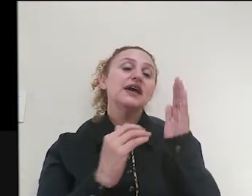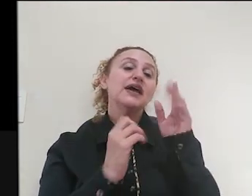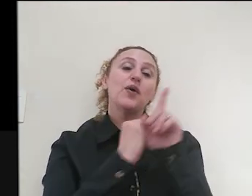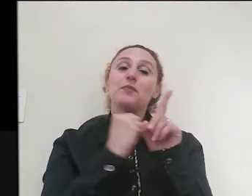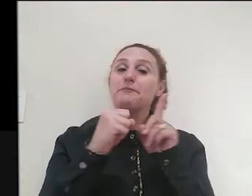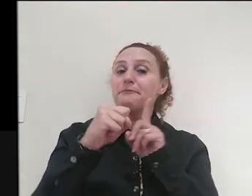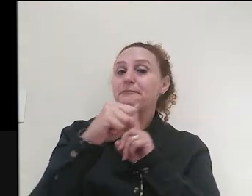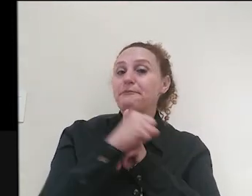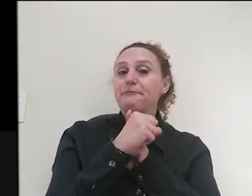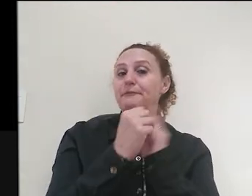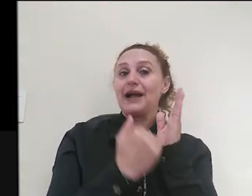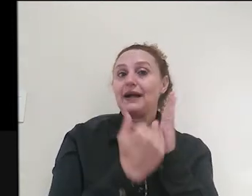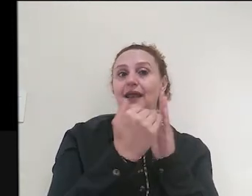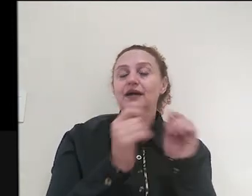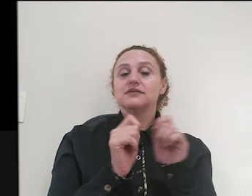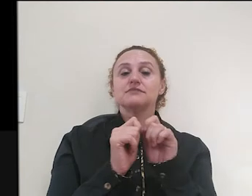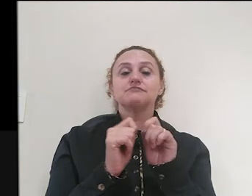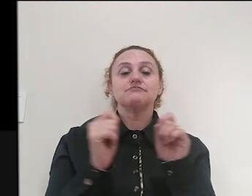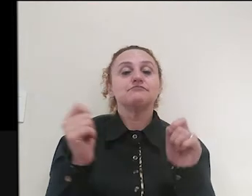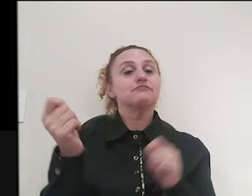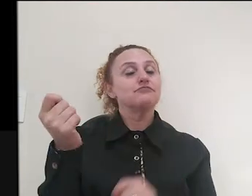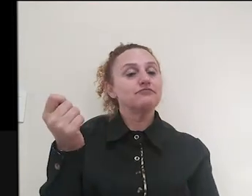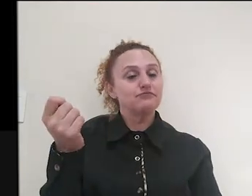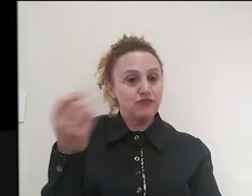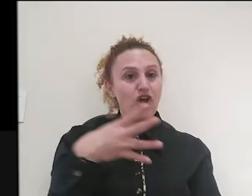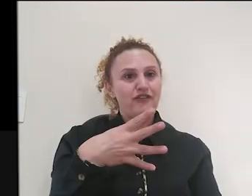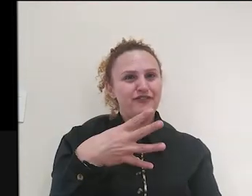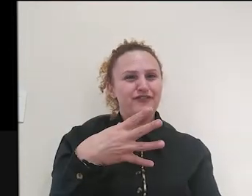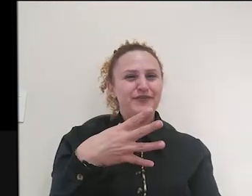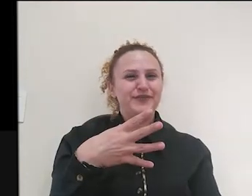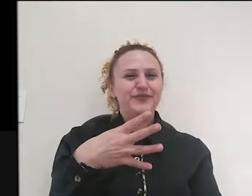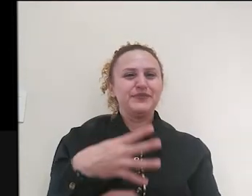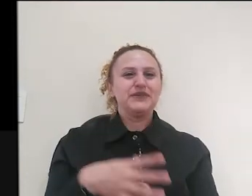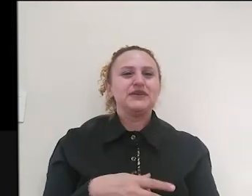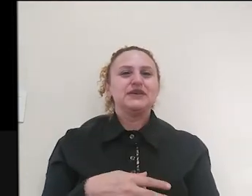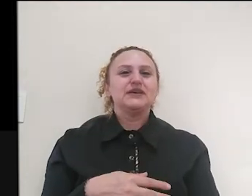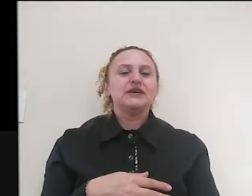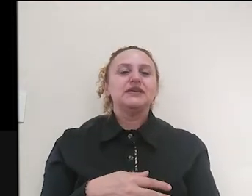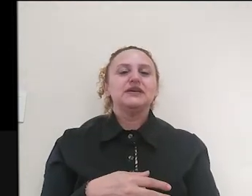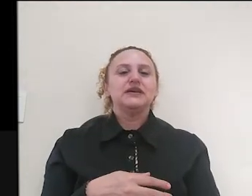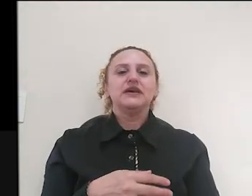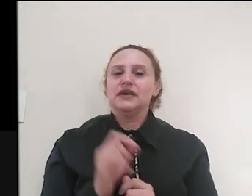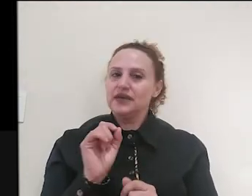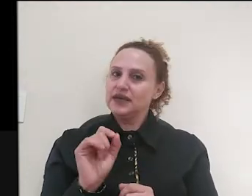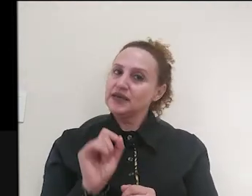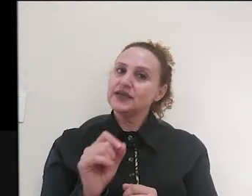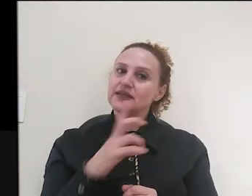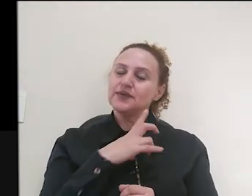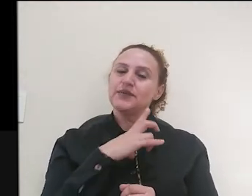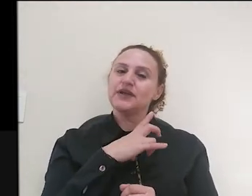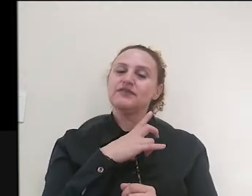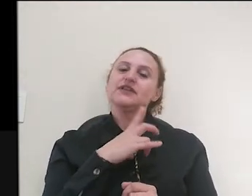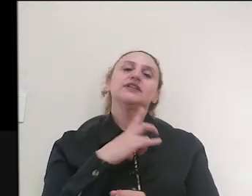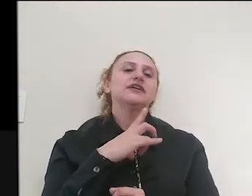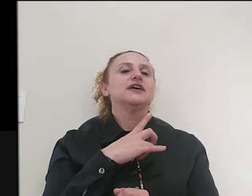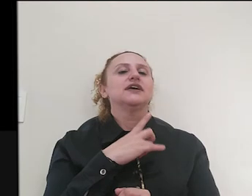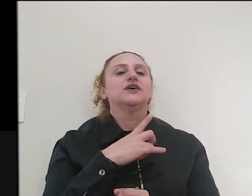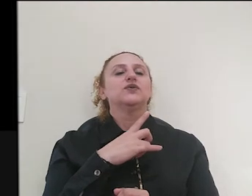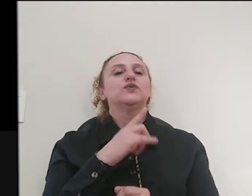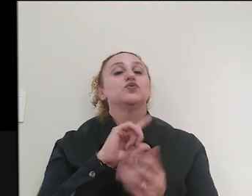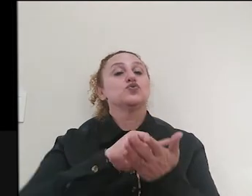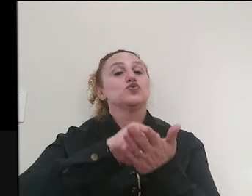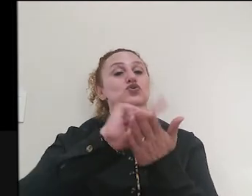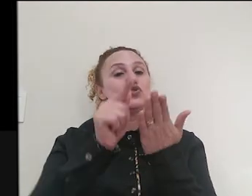modelos. E o romance vai servir, o romance enquanto gênero vai servir como um gênero que vai falar dessa